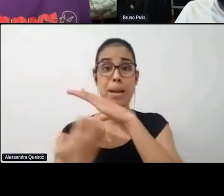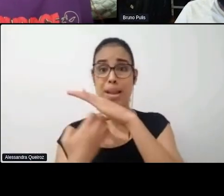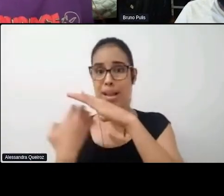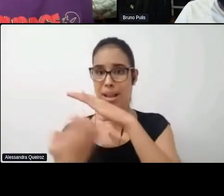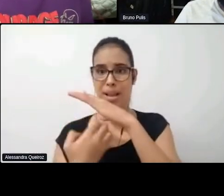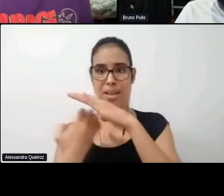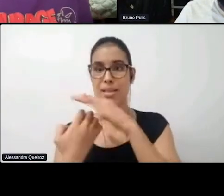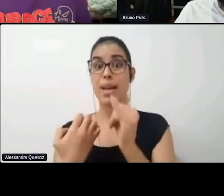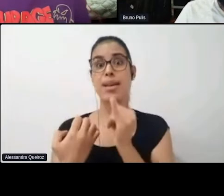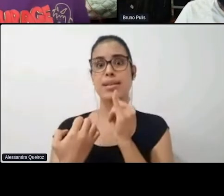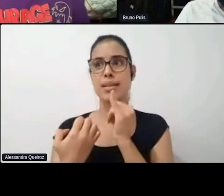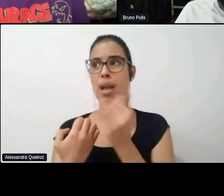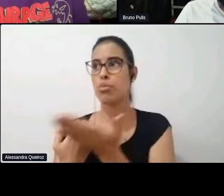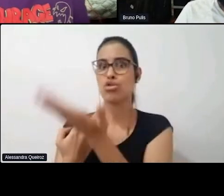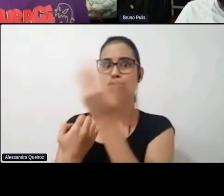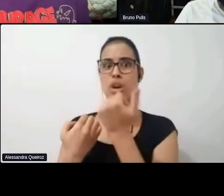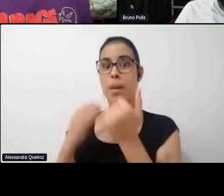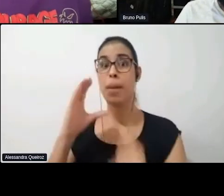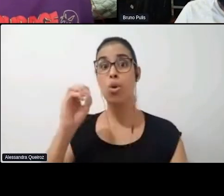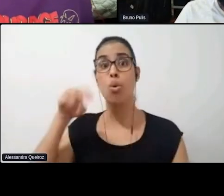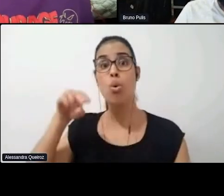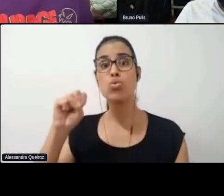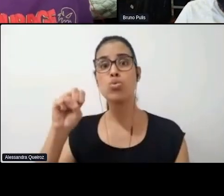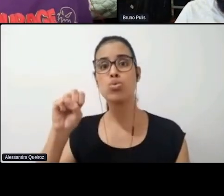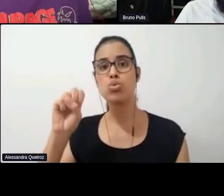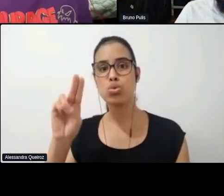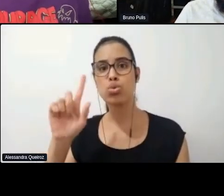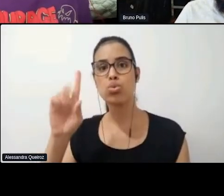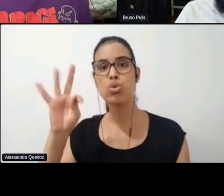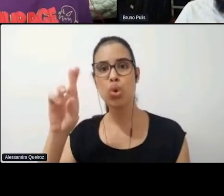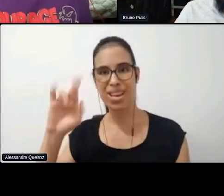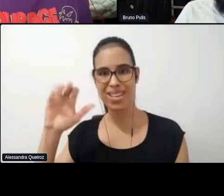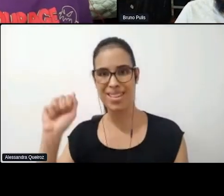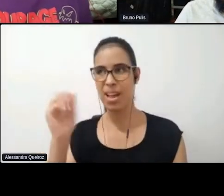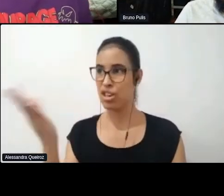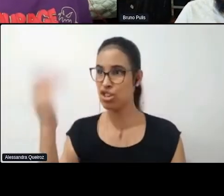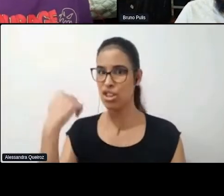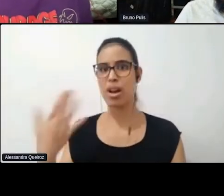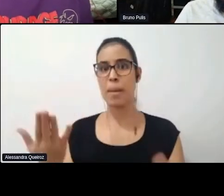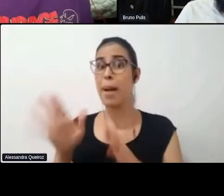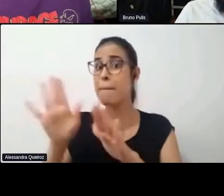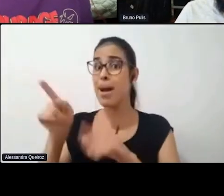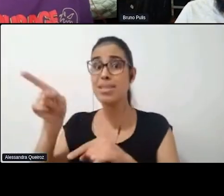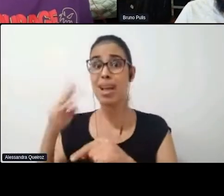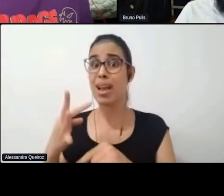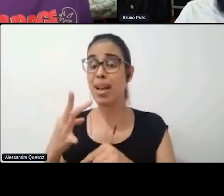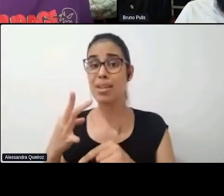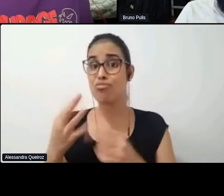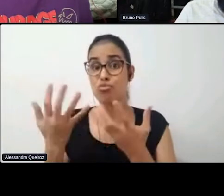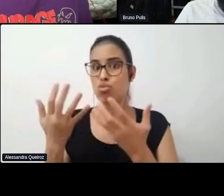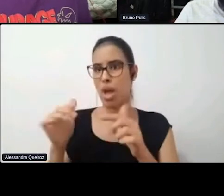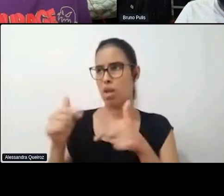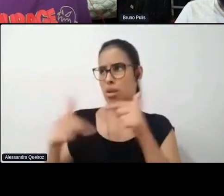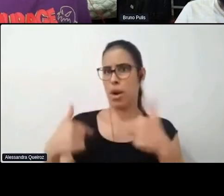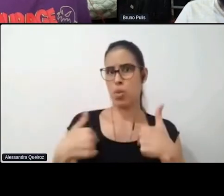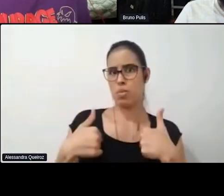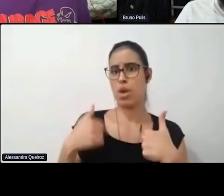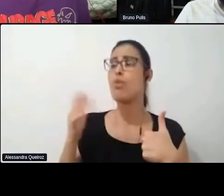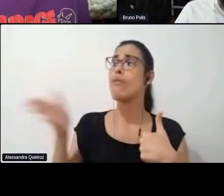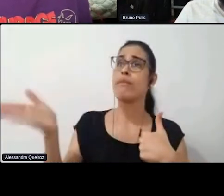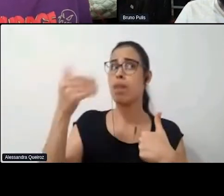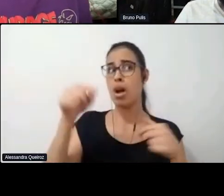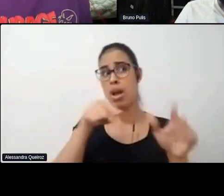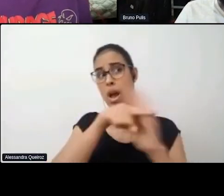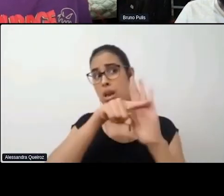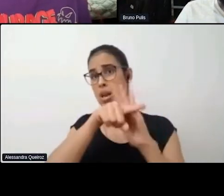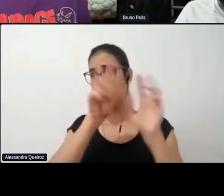uma consultoria, que acontece, né? Contrato uma consultoria, mas aquela consultoria eu não quero que ela trabalhe comigo. Faz aí a análise do site